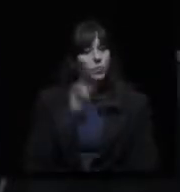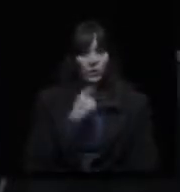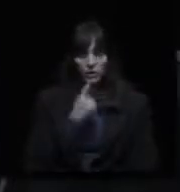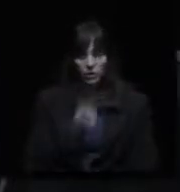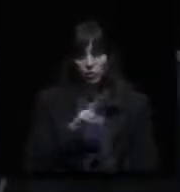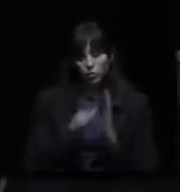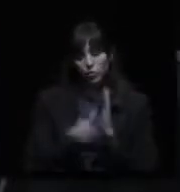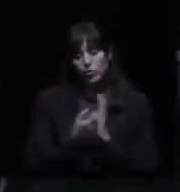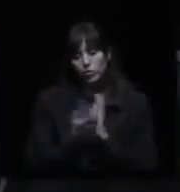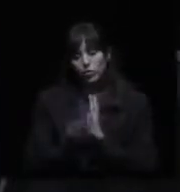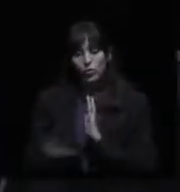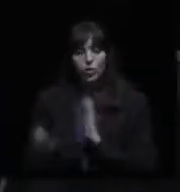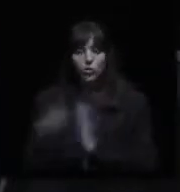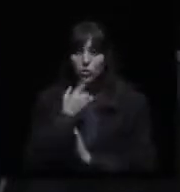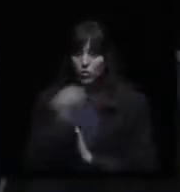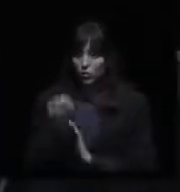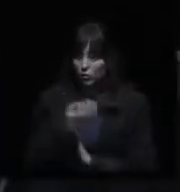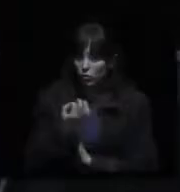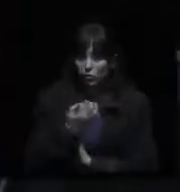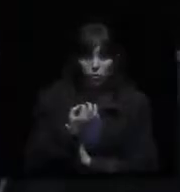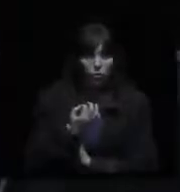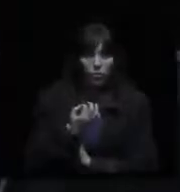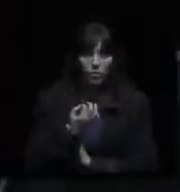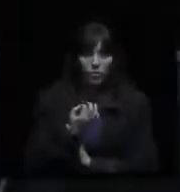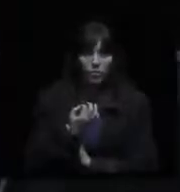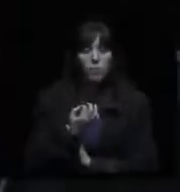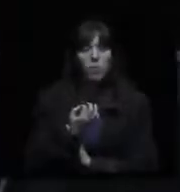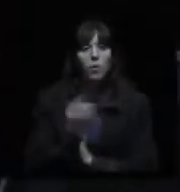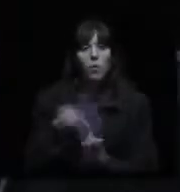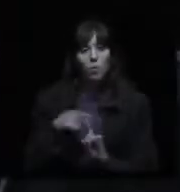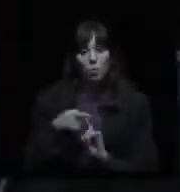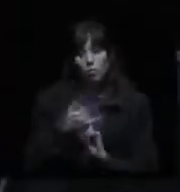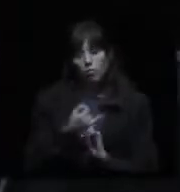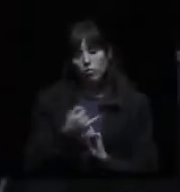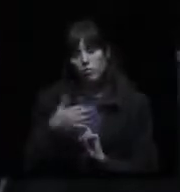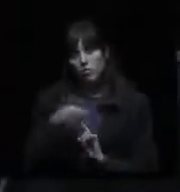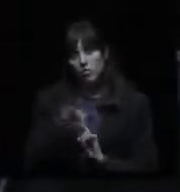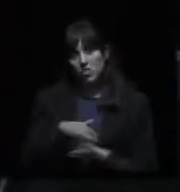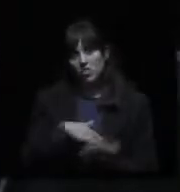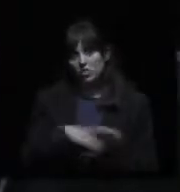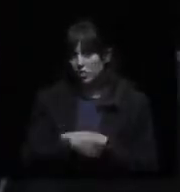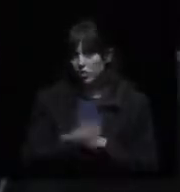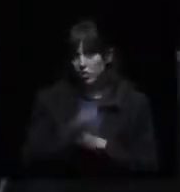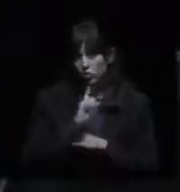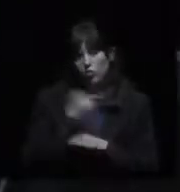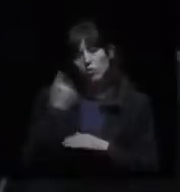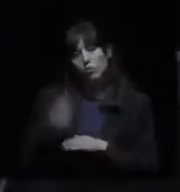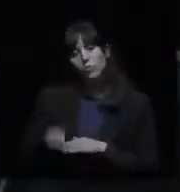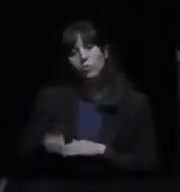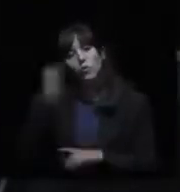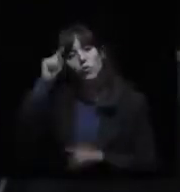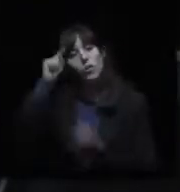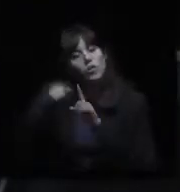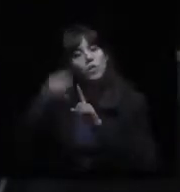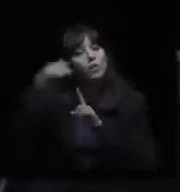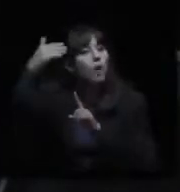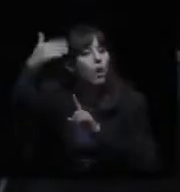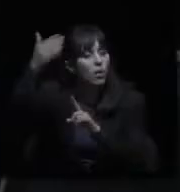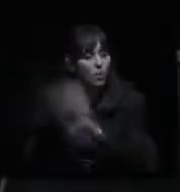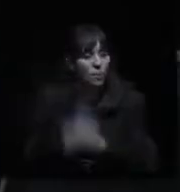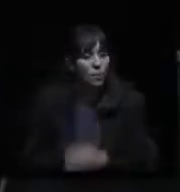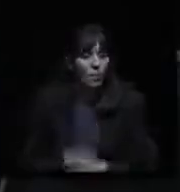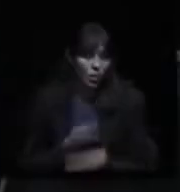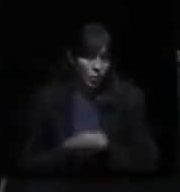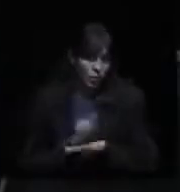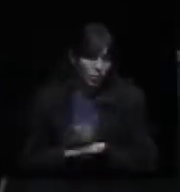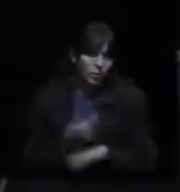vários projetos anunciados não serão uma realidade em 2024, portanto, são uma intenção para anos futuros. E, neste